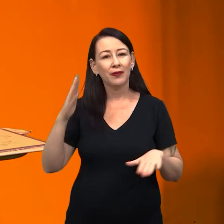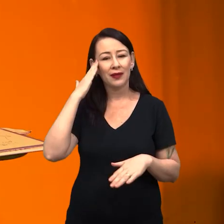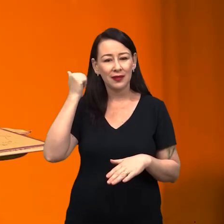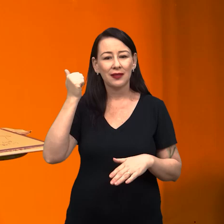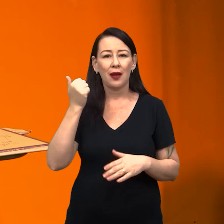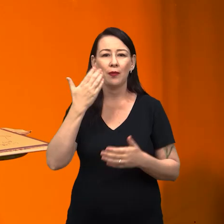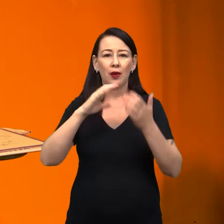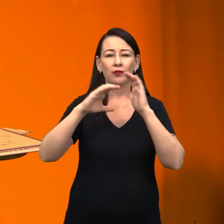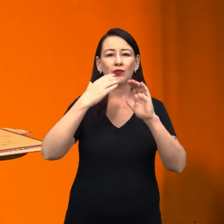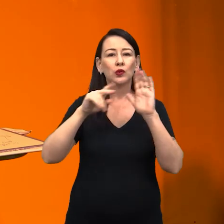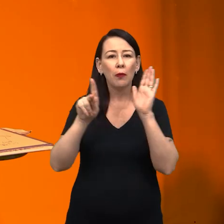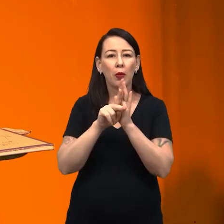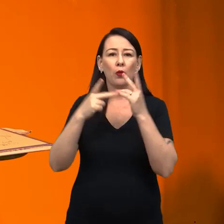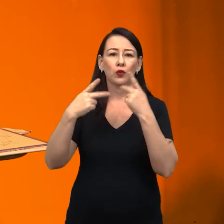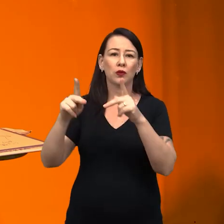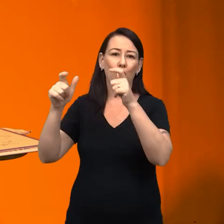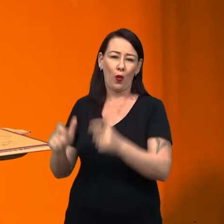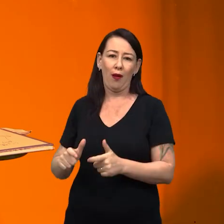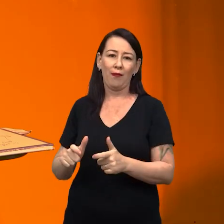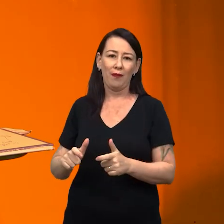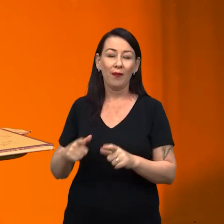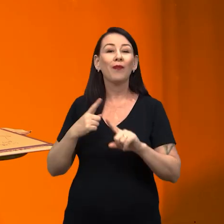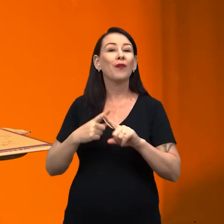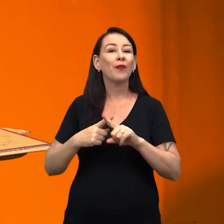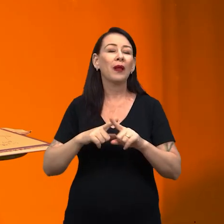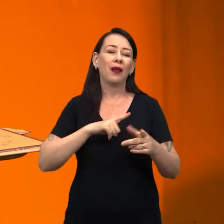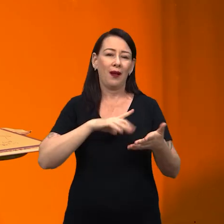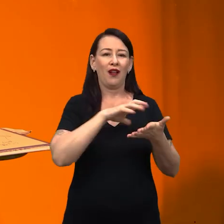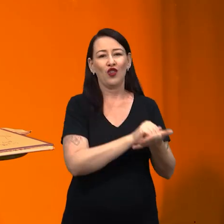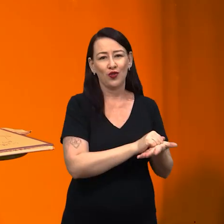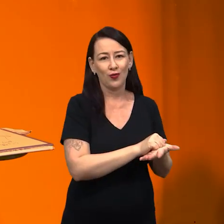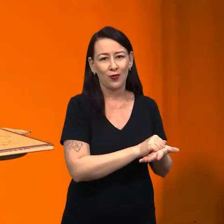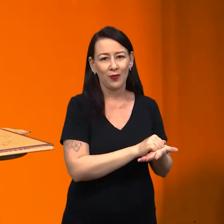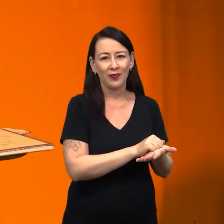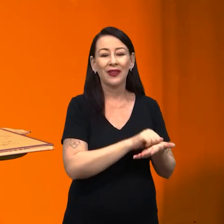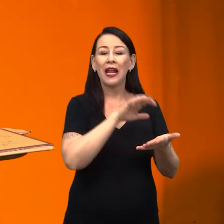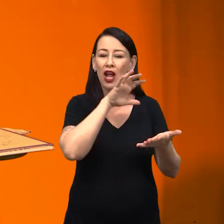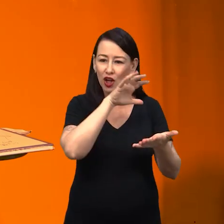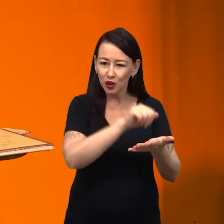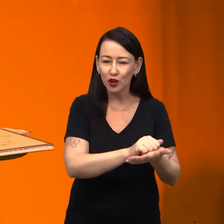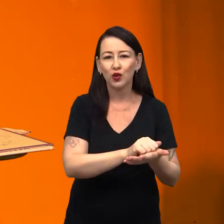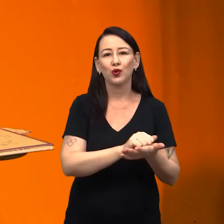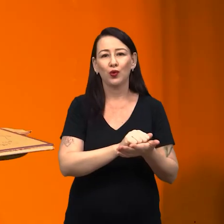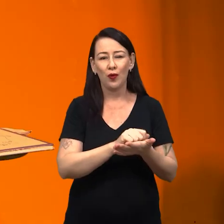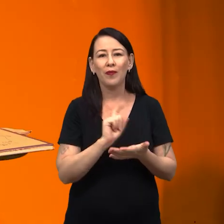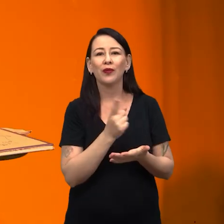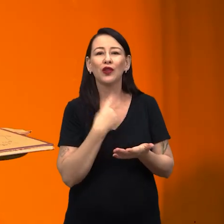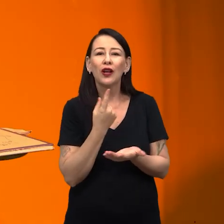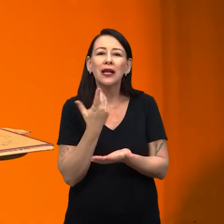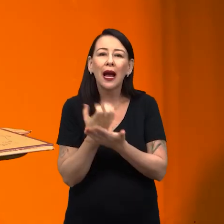lugar, porque a gente registrou, fizemos um disco,